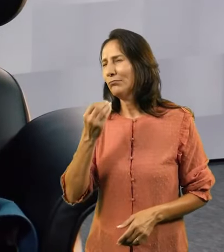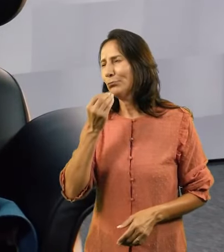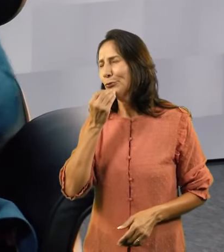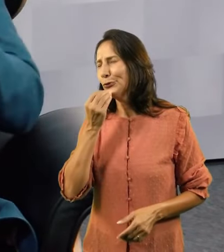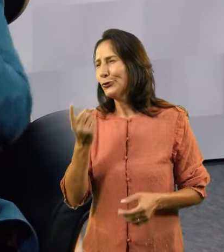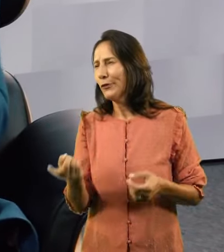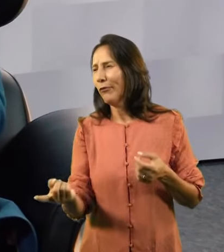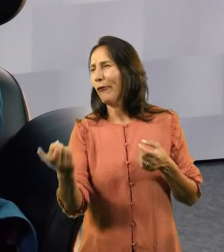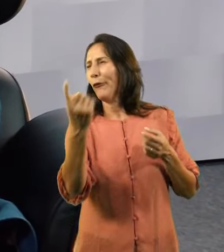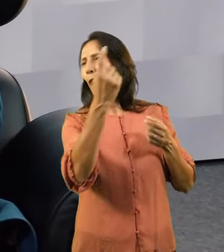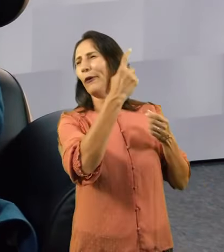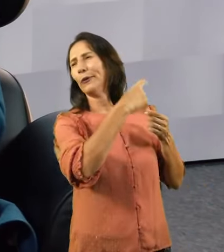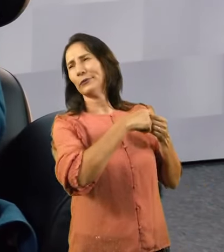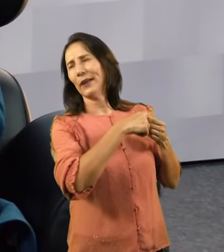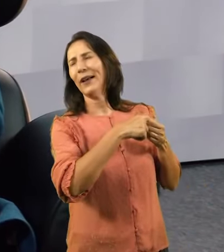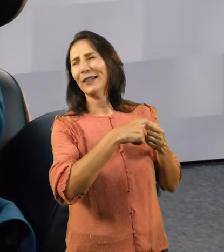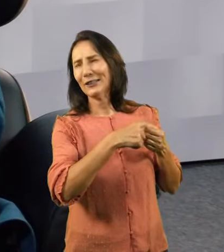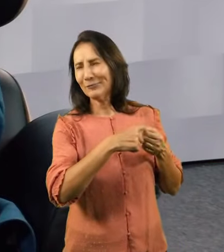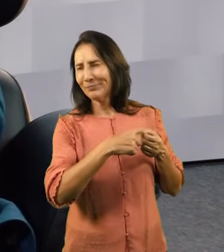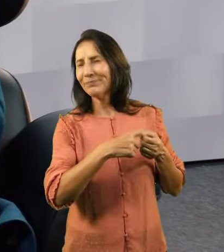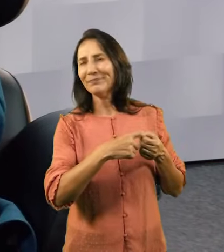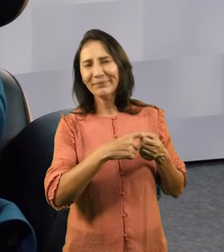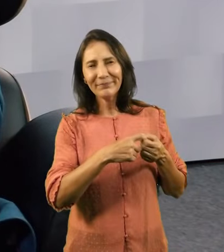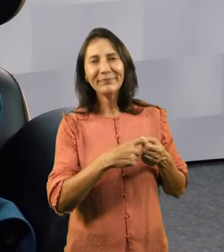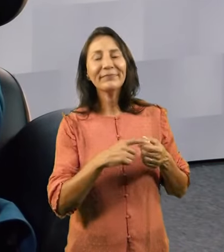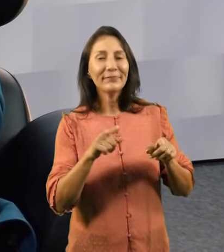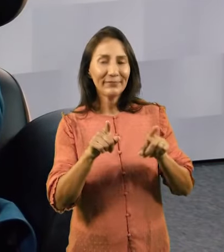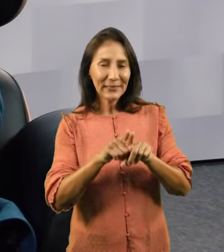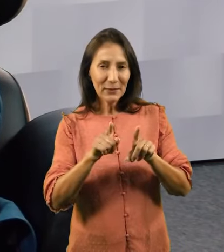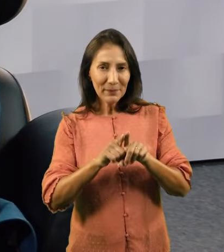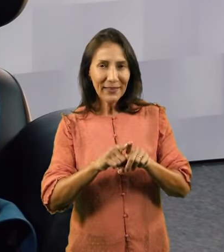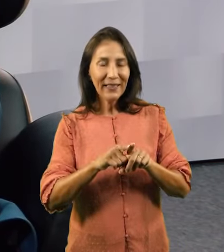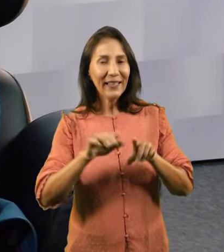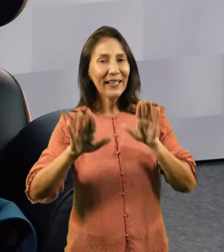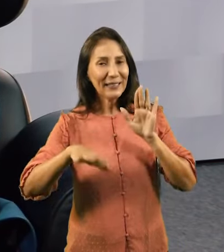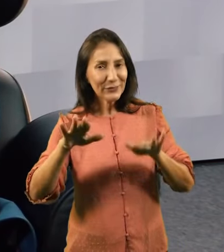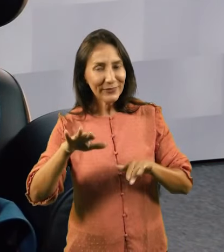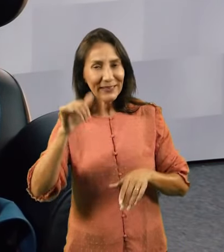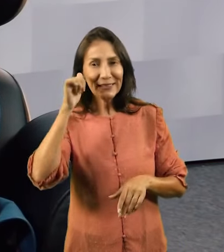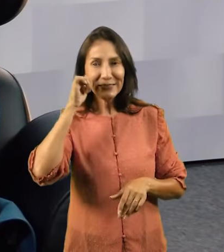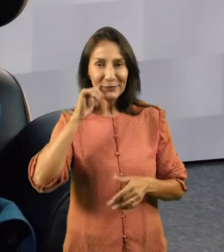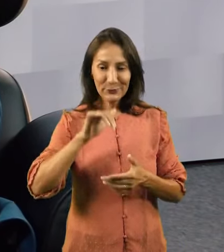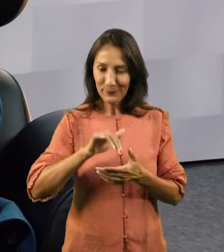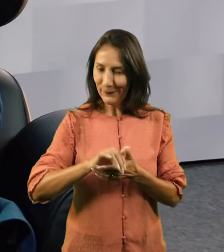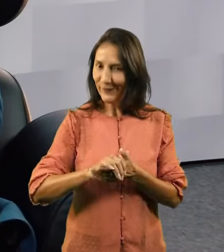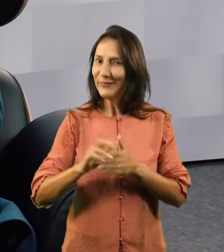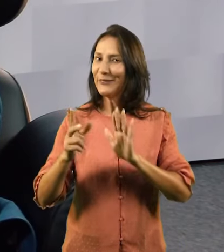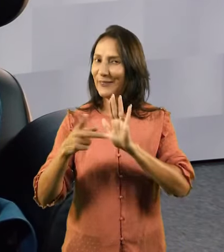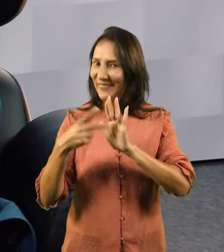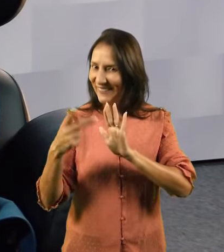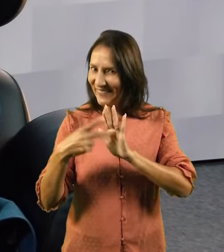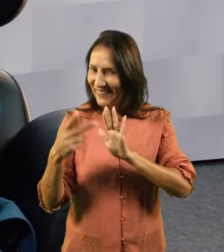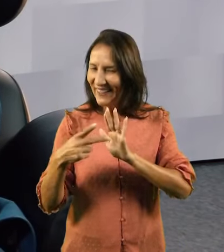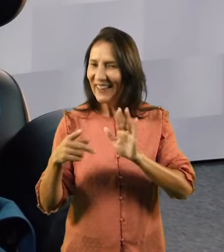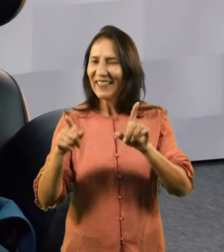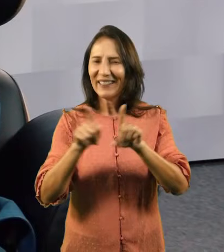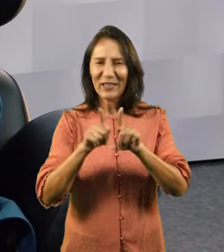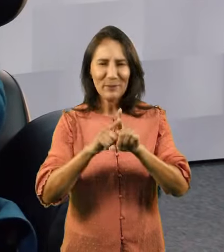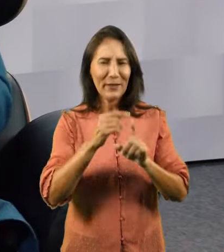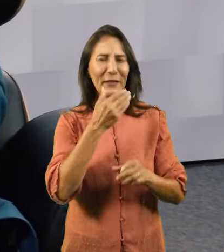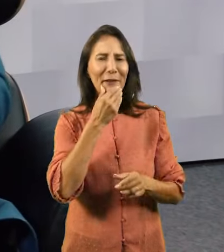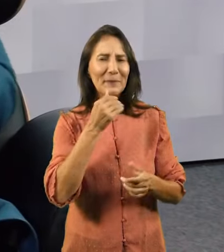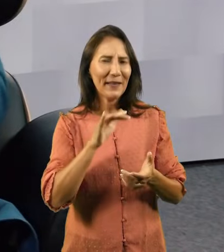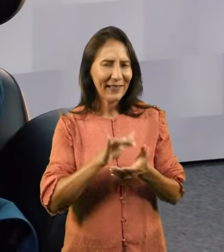atrás. Ah, tanto a esposa diz isso muitas vezes, muitas esposas, quanto muitos